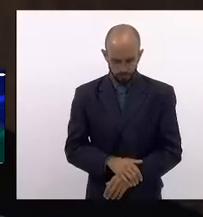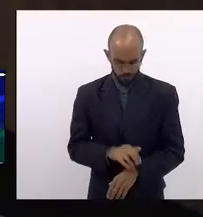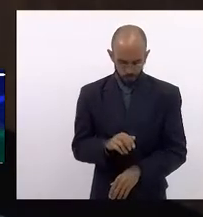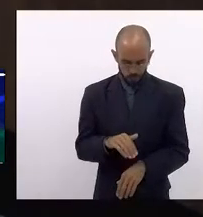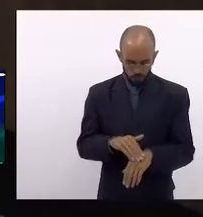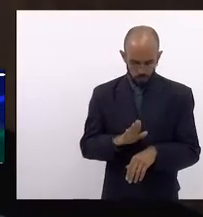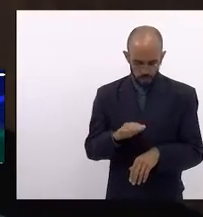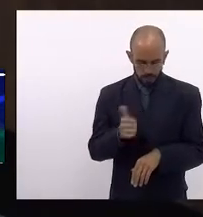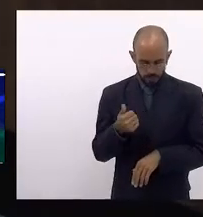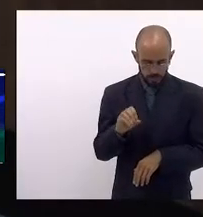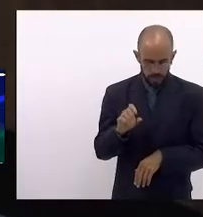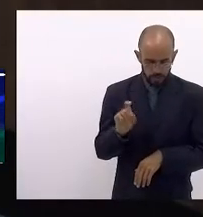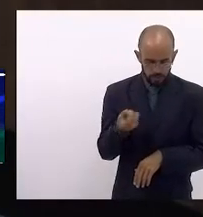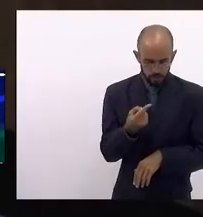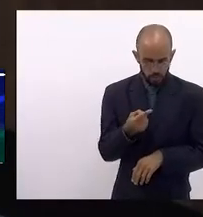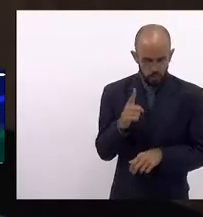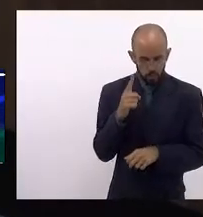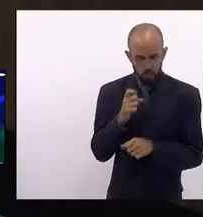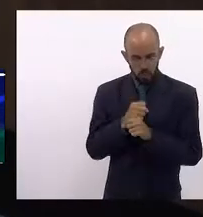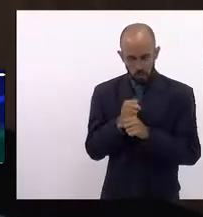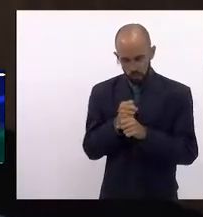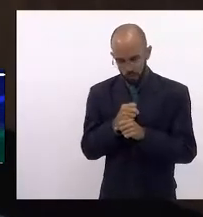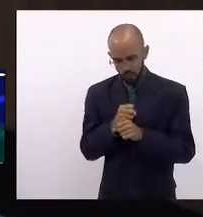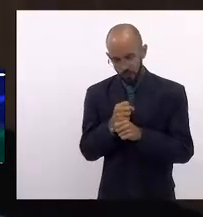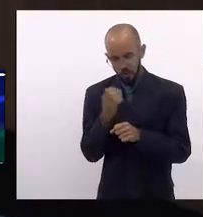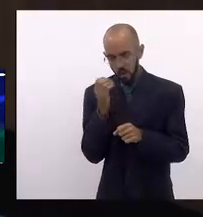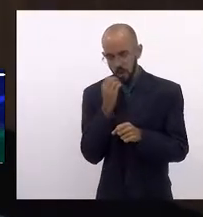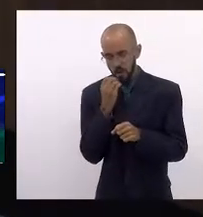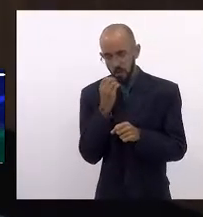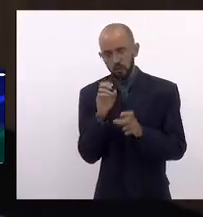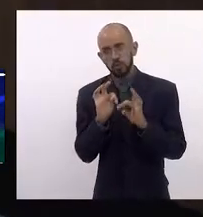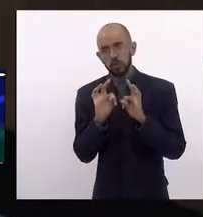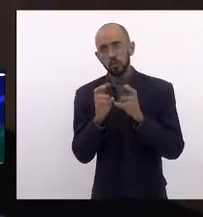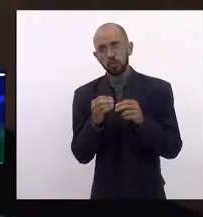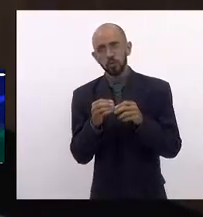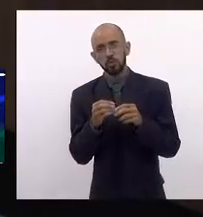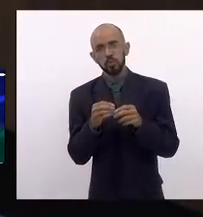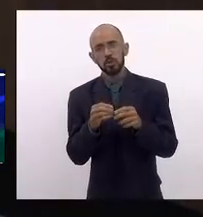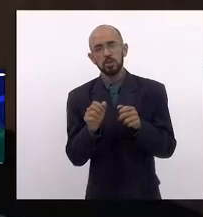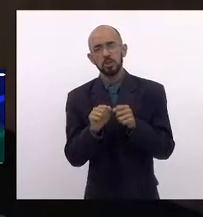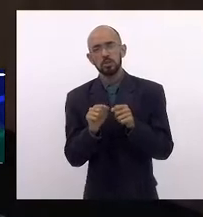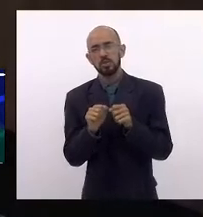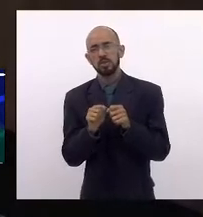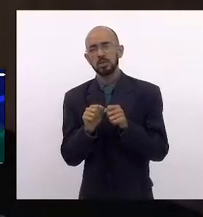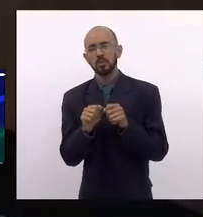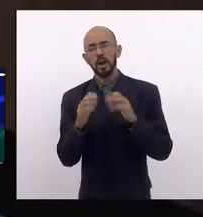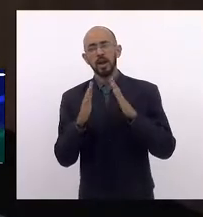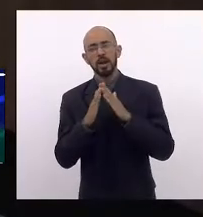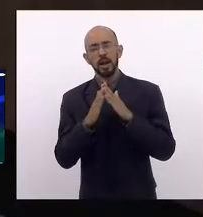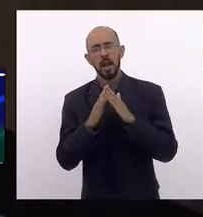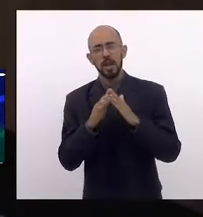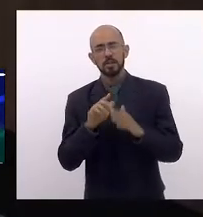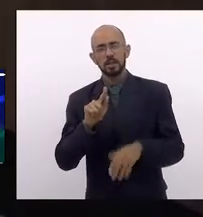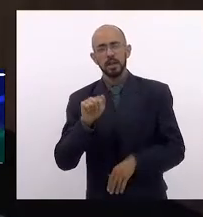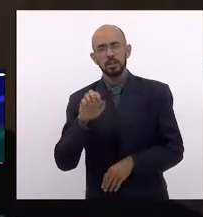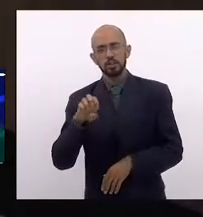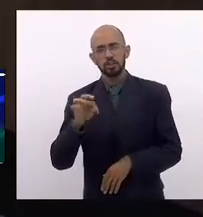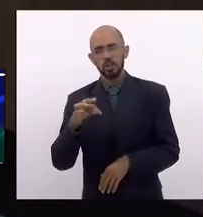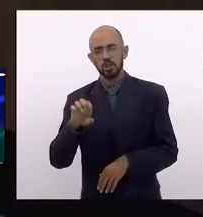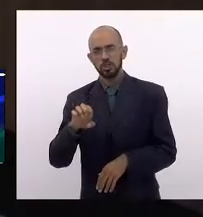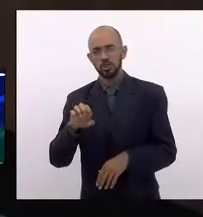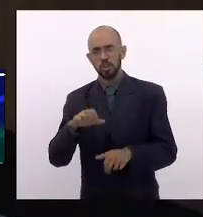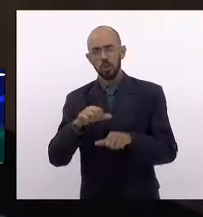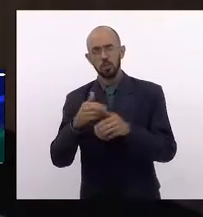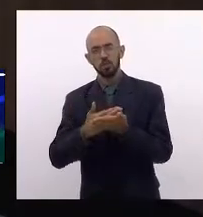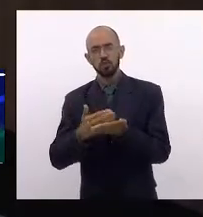mil unidades ano obviamente com tudo aquilo que já estamos colocando na rua o projeto a casa da gente já está mudando a